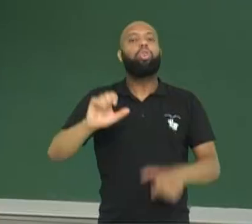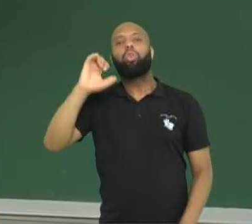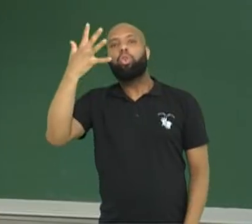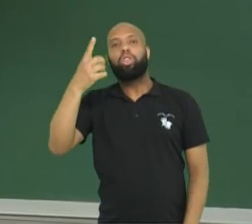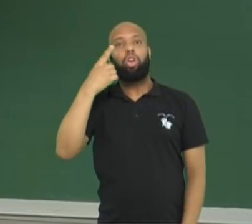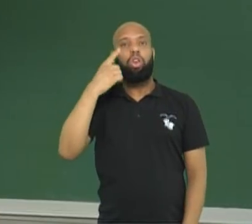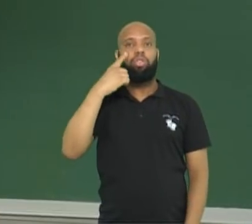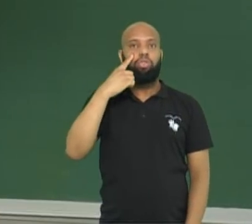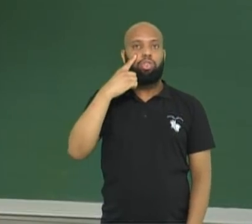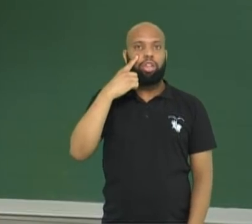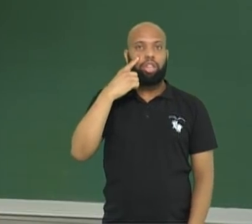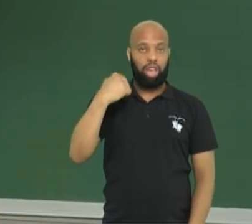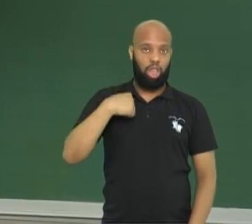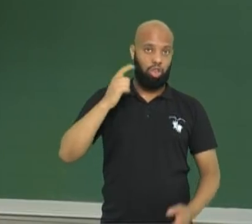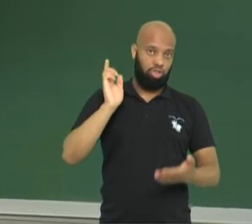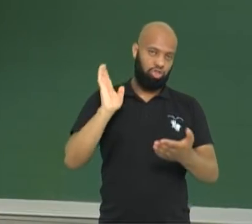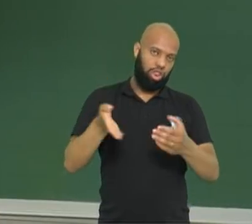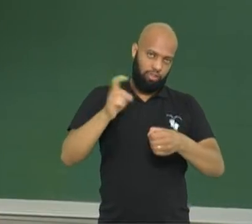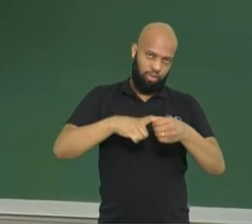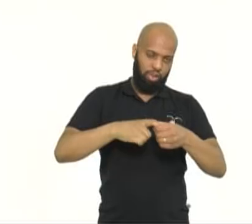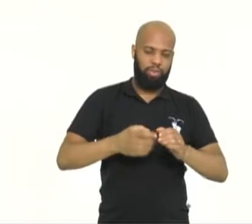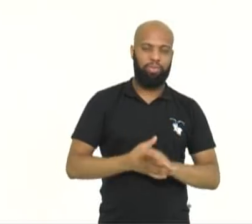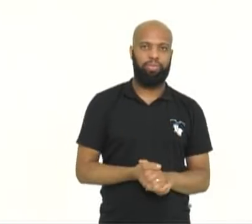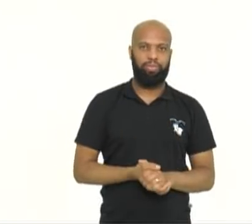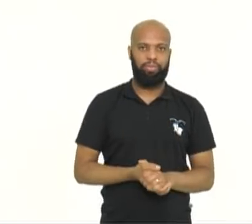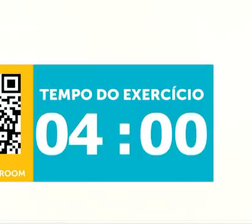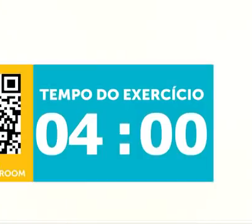nas informações e já retornamos.